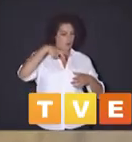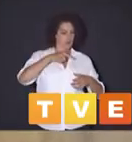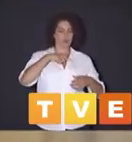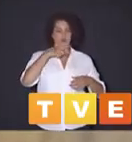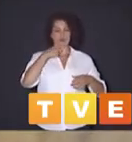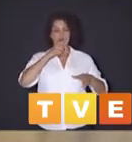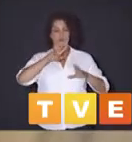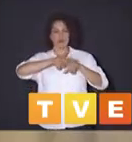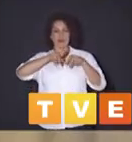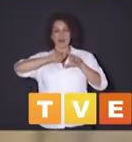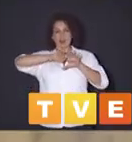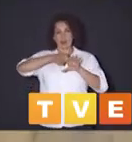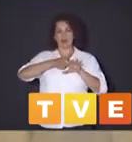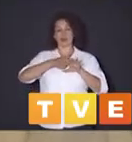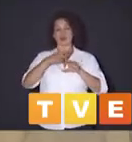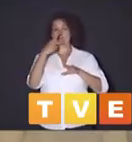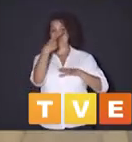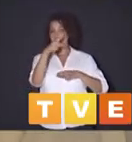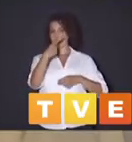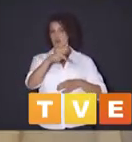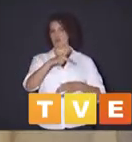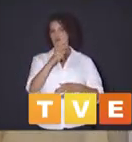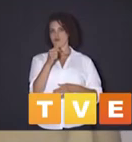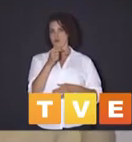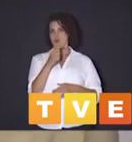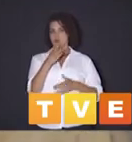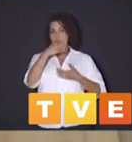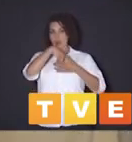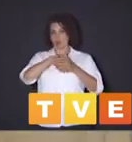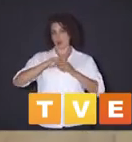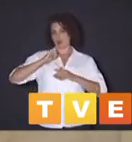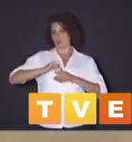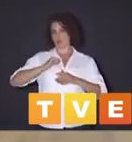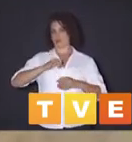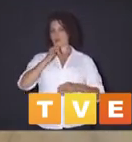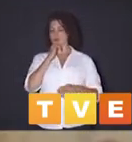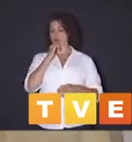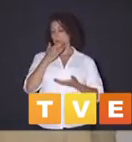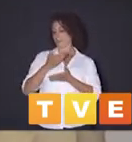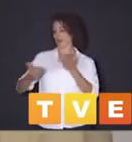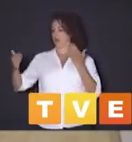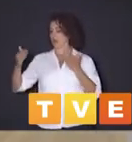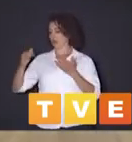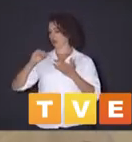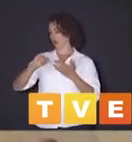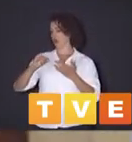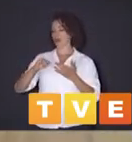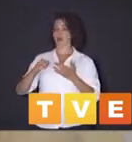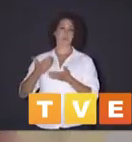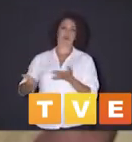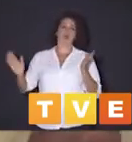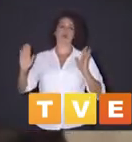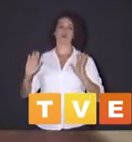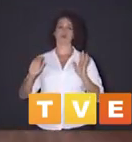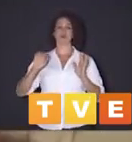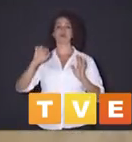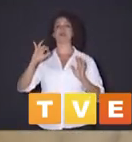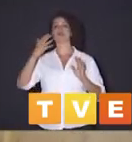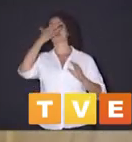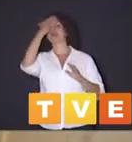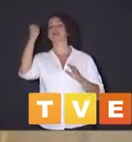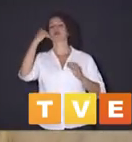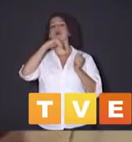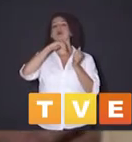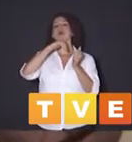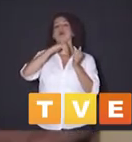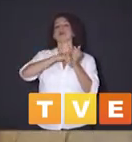dinheiro é seu está guardado na sua carteira se perdeu sua carteira perdeu se você esqueceu essa senha da sua